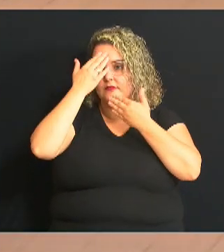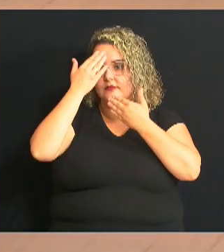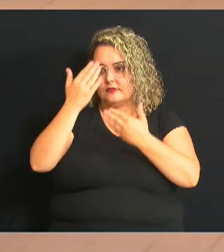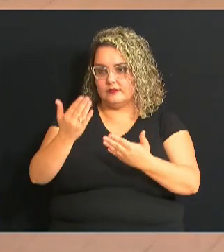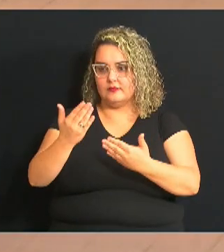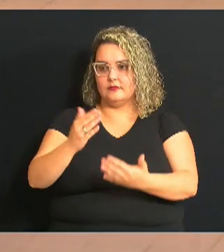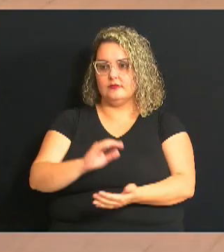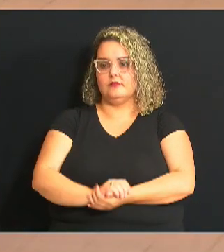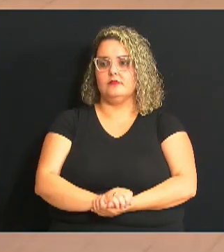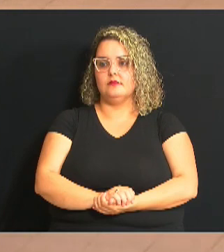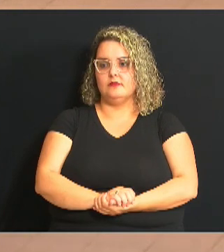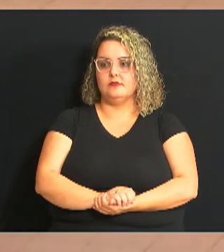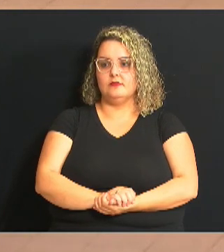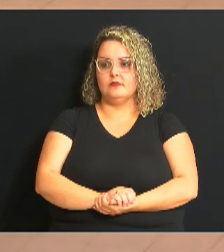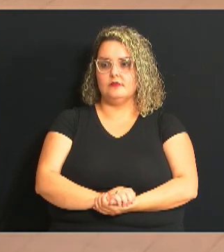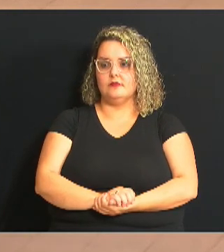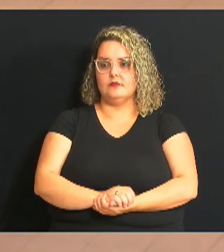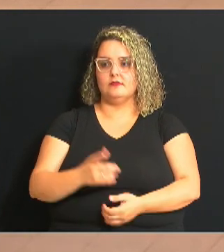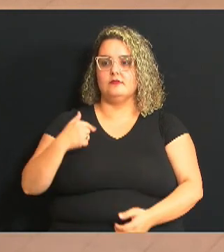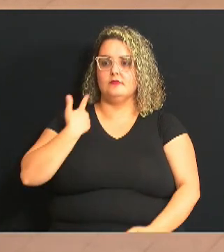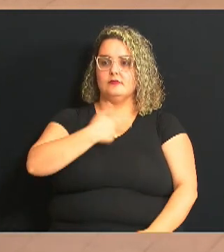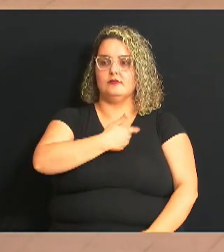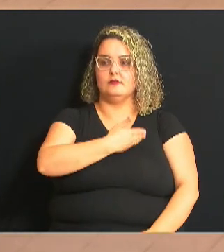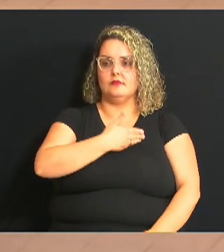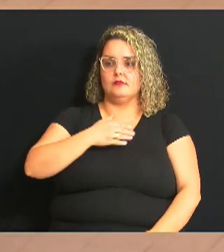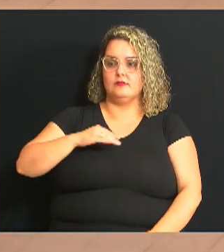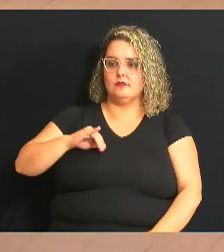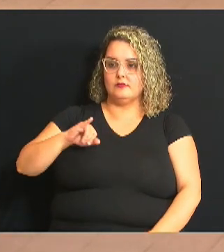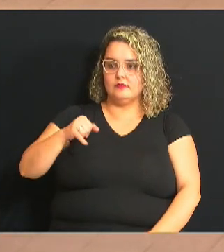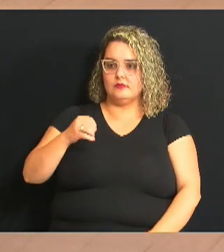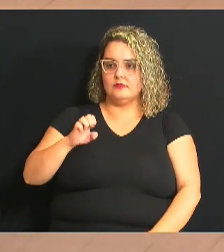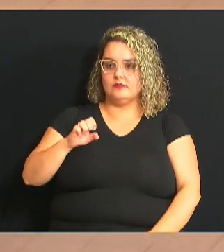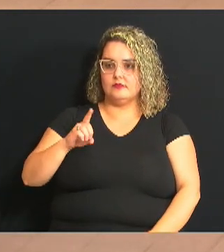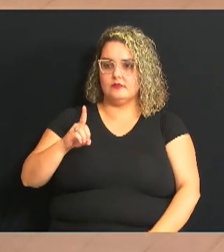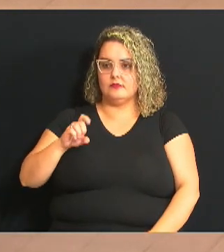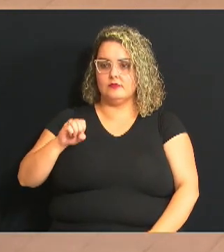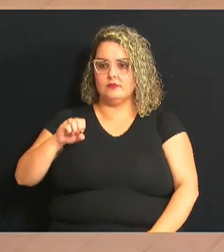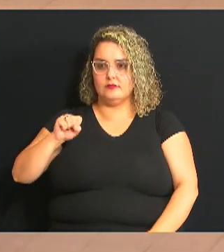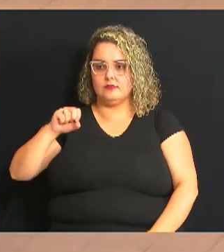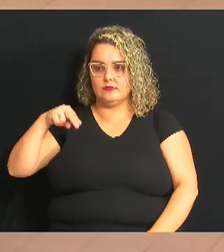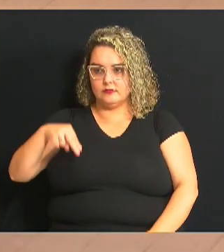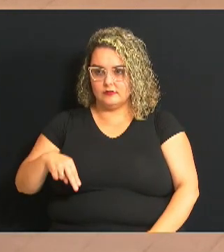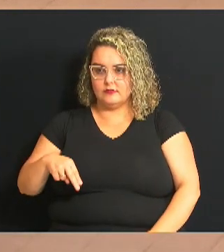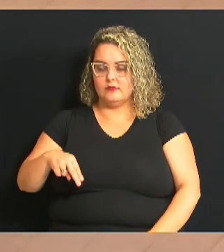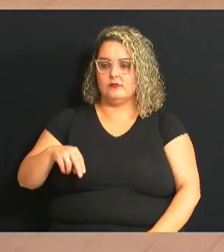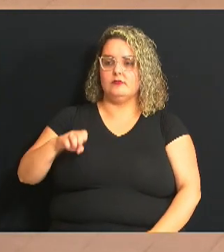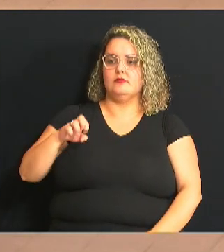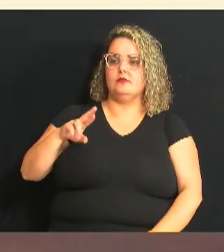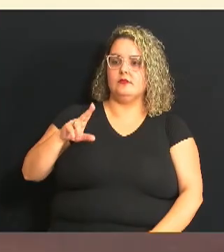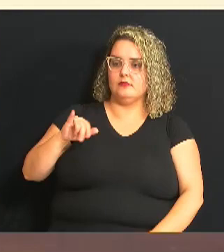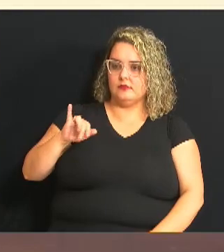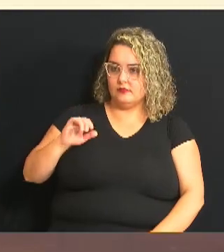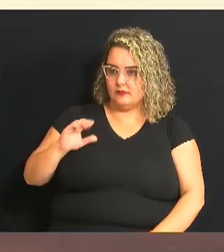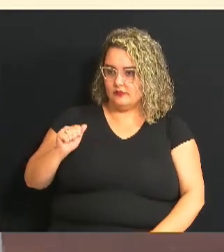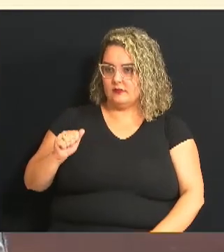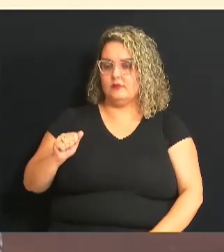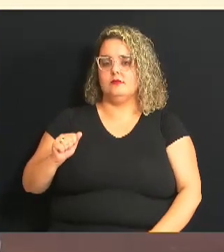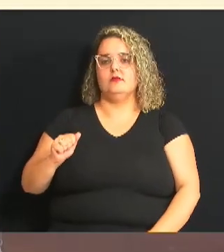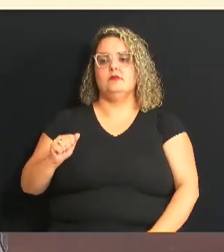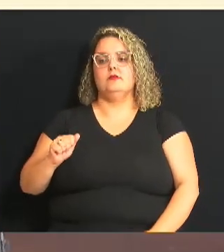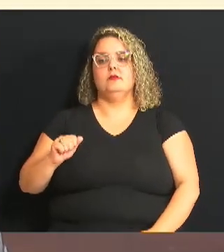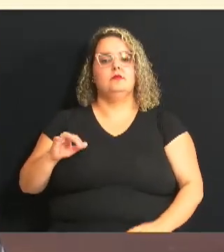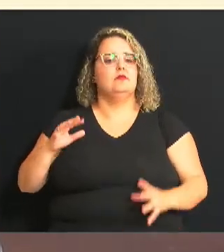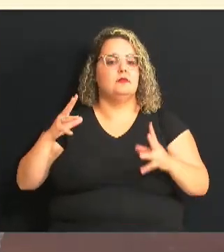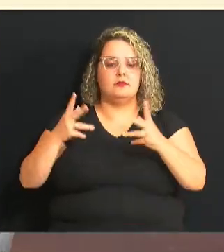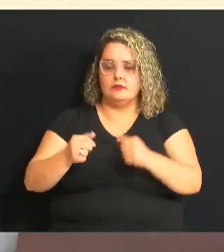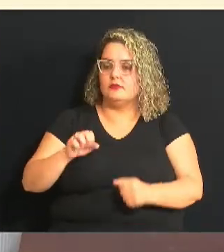os nossos amigos, o Gedson, o Alan, a Érica, a Heloísa e todos os nossos funcionários da